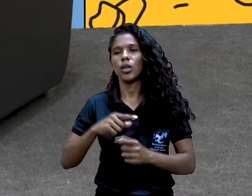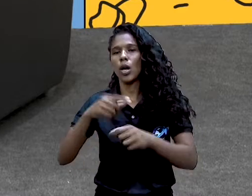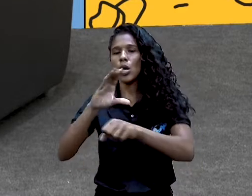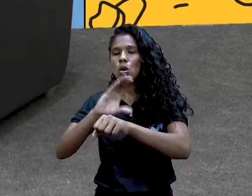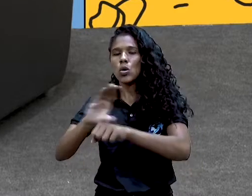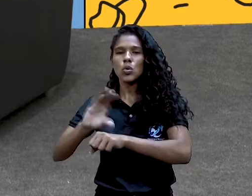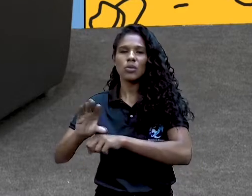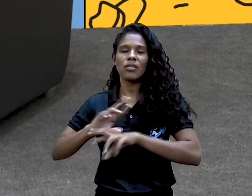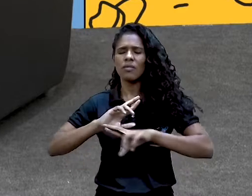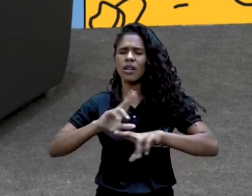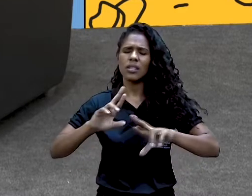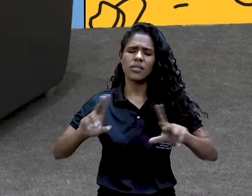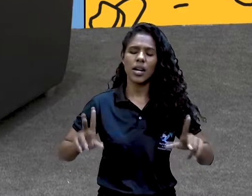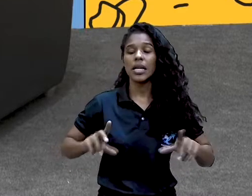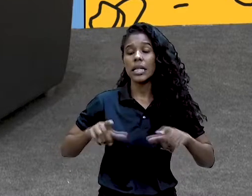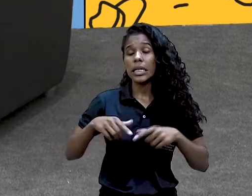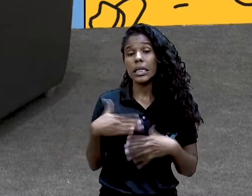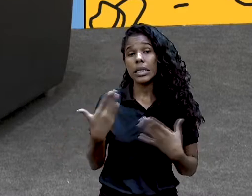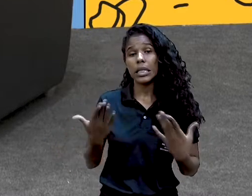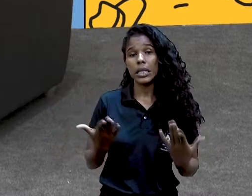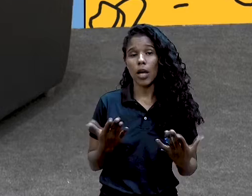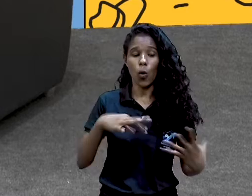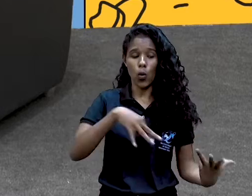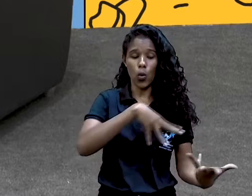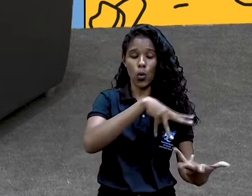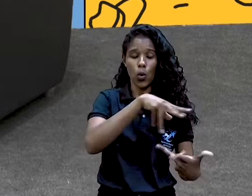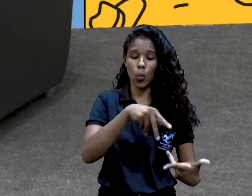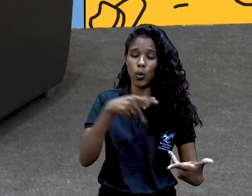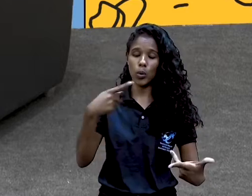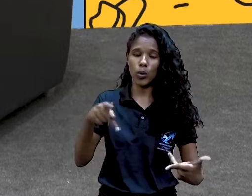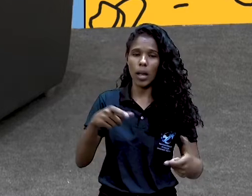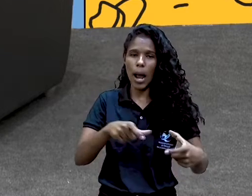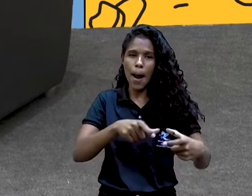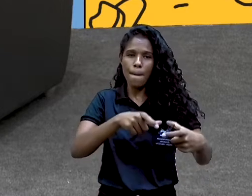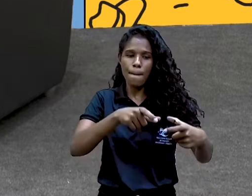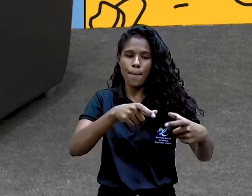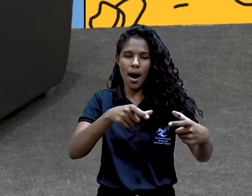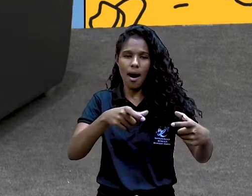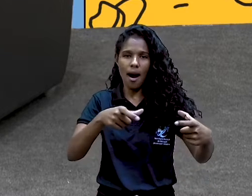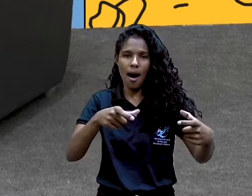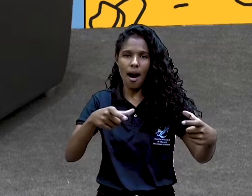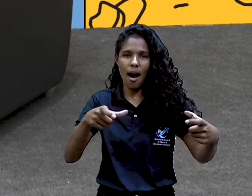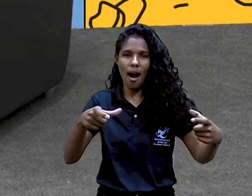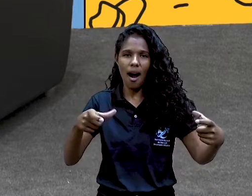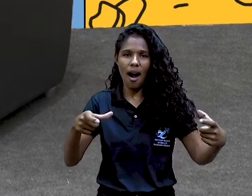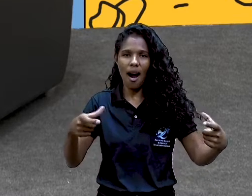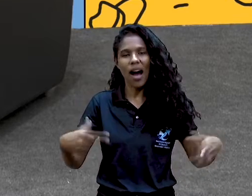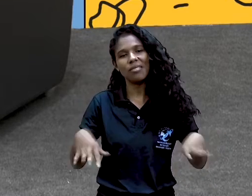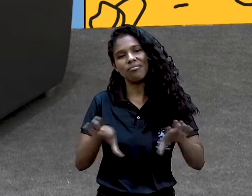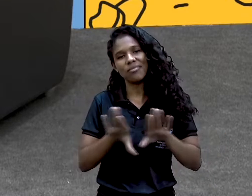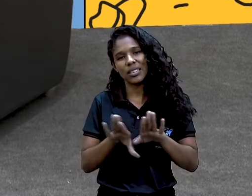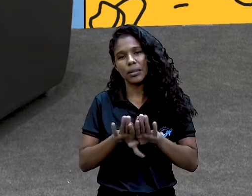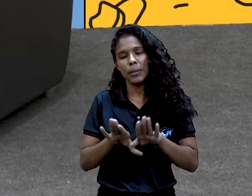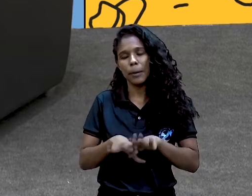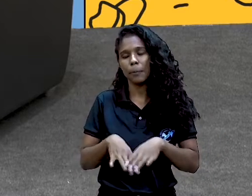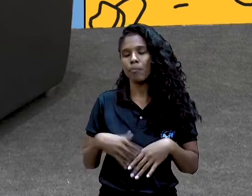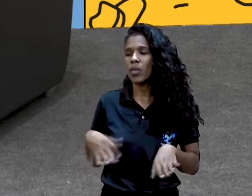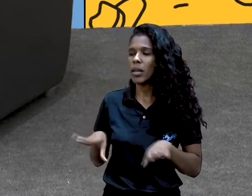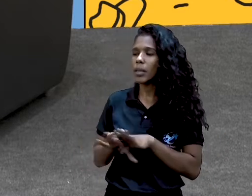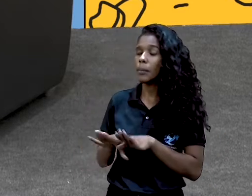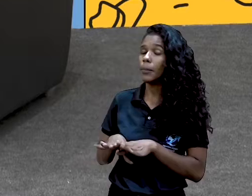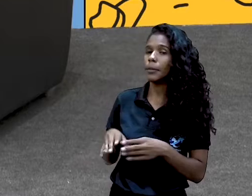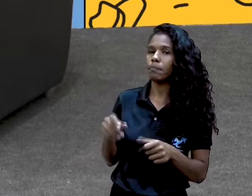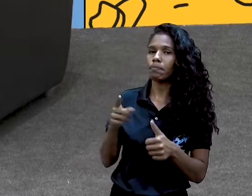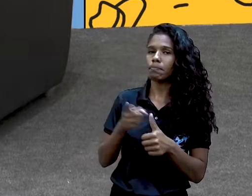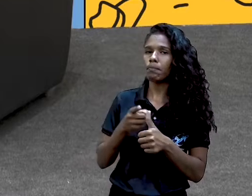pequenos problemas, coisinhas do dia a dia, sabe? Que você pode pensar, organizar um armário, como é que eu posso